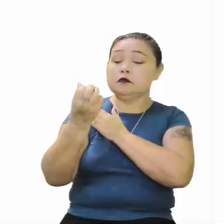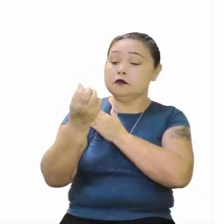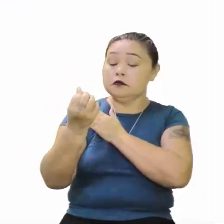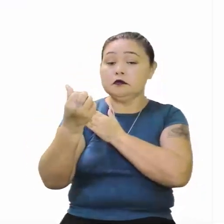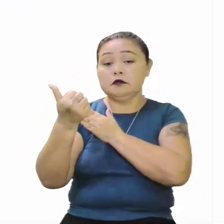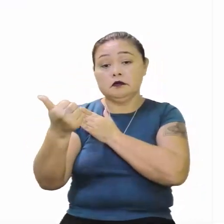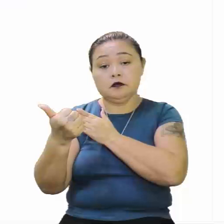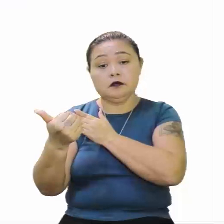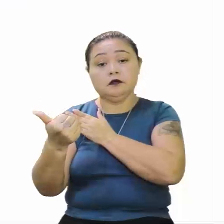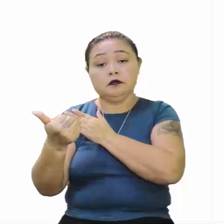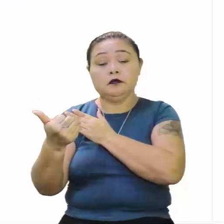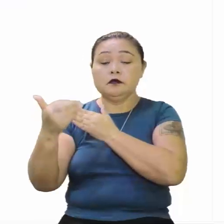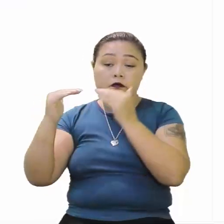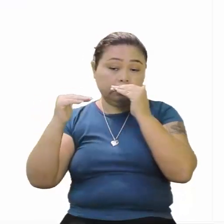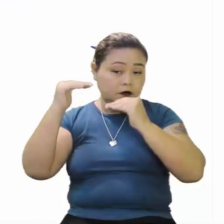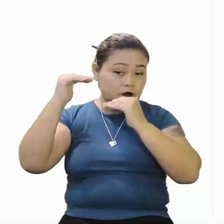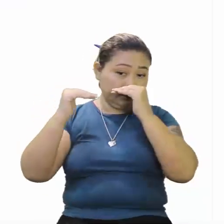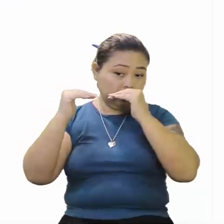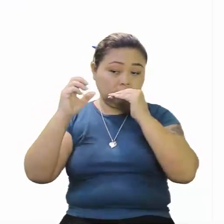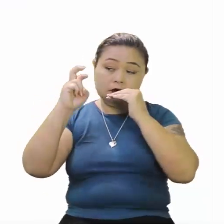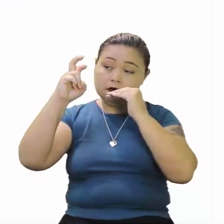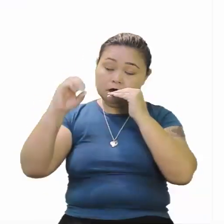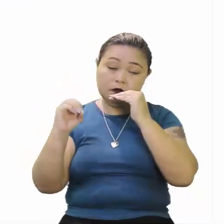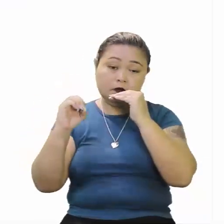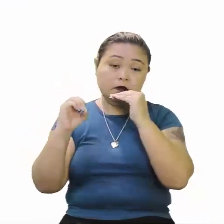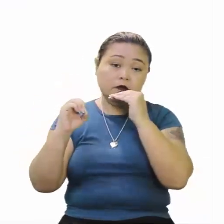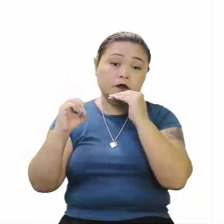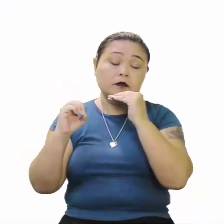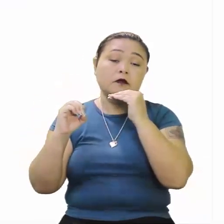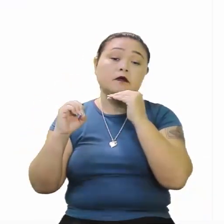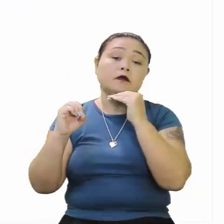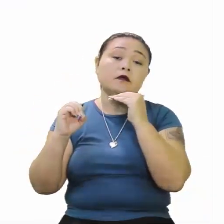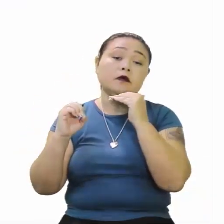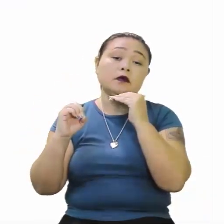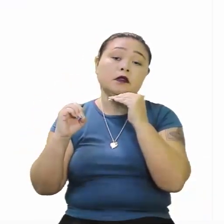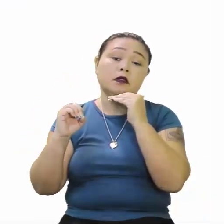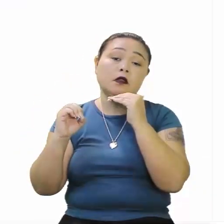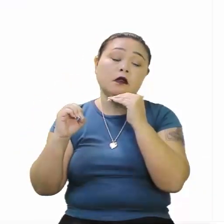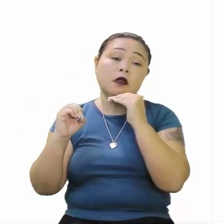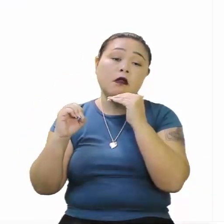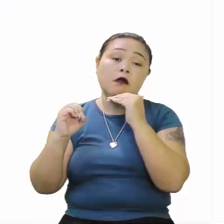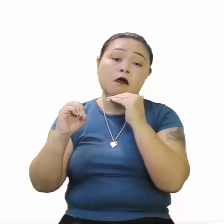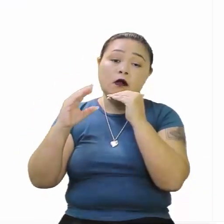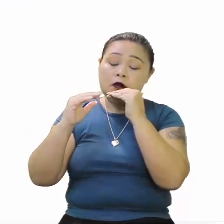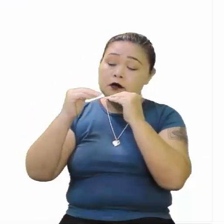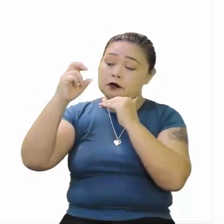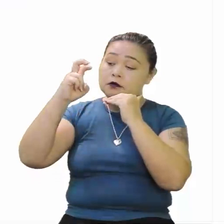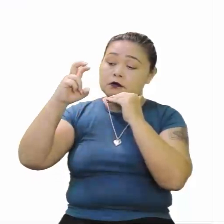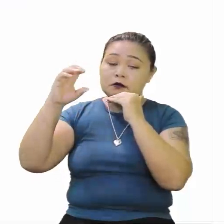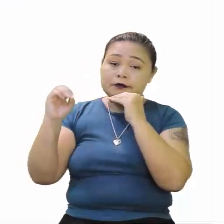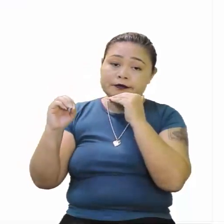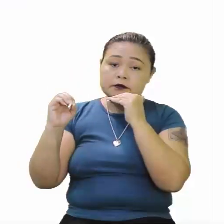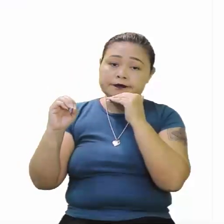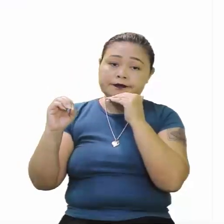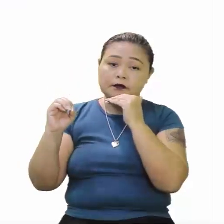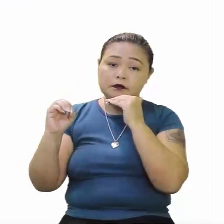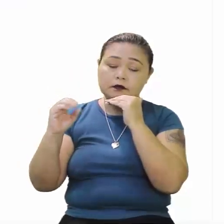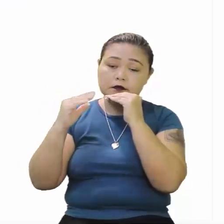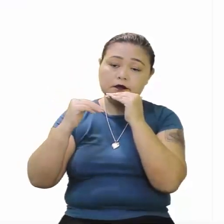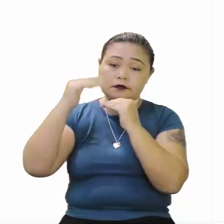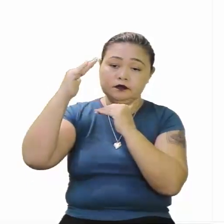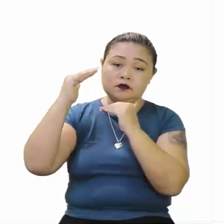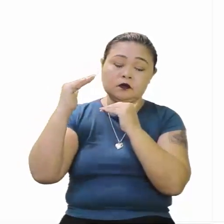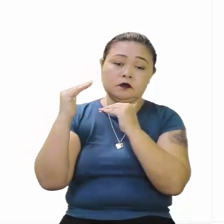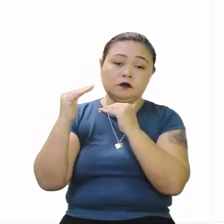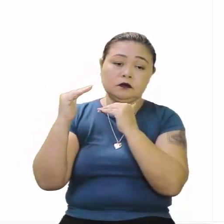50 está acima, tá certo? 50 está